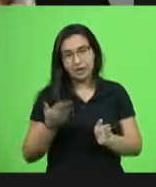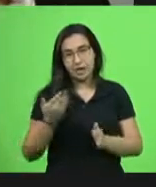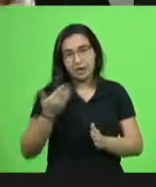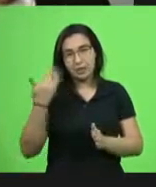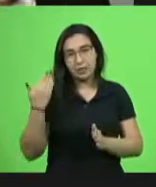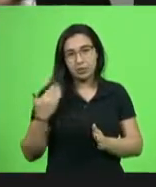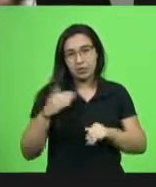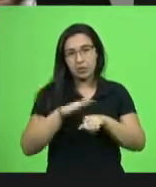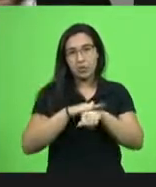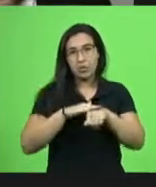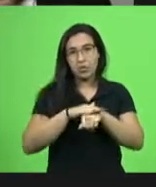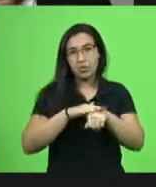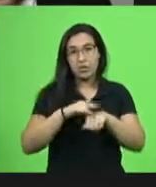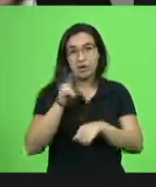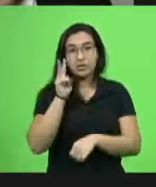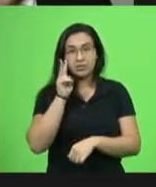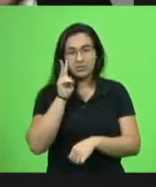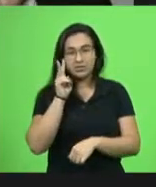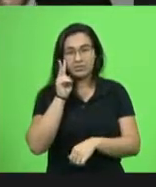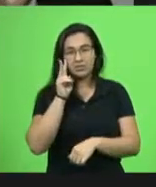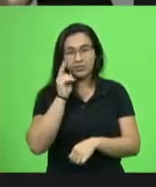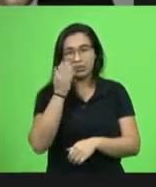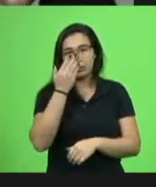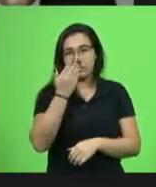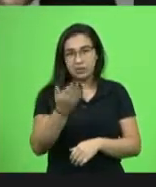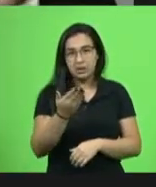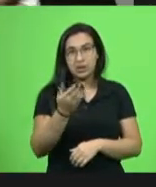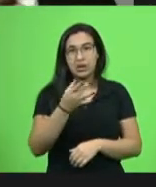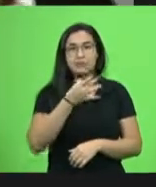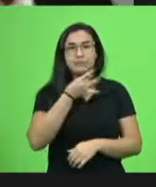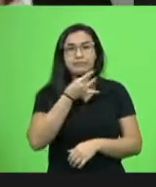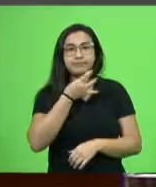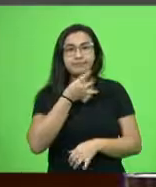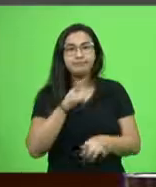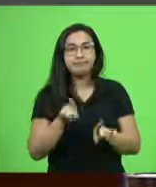dia, na segunda-feira. Muito obrigado, deputado Cobalcini, também,